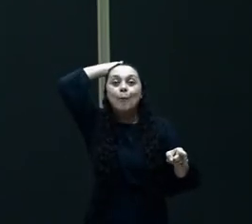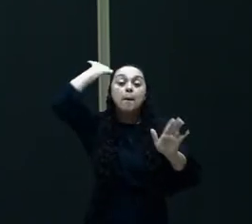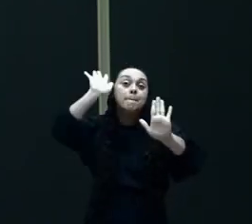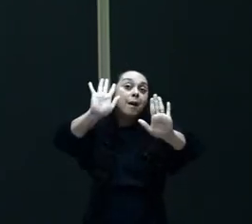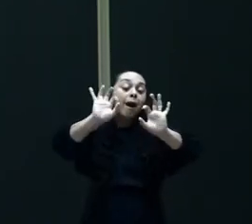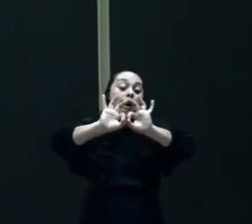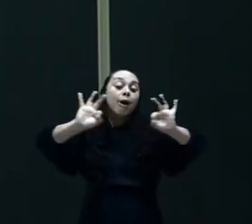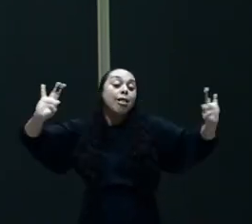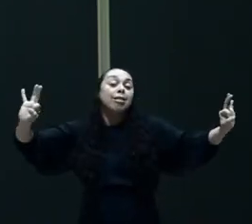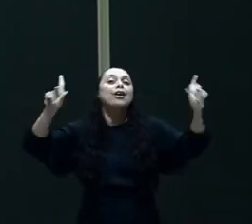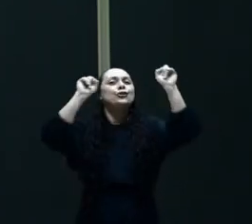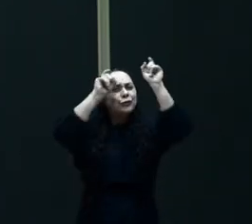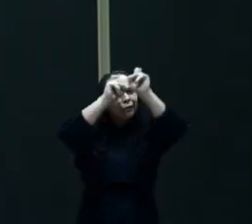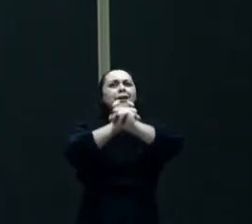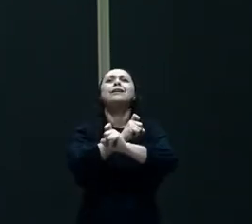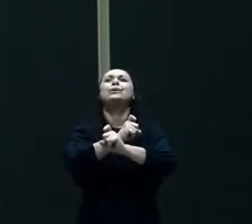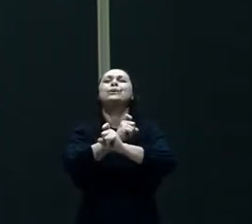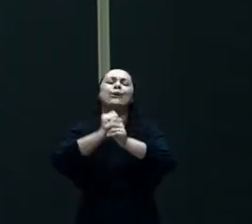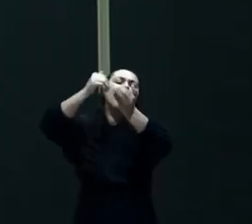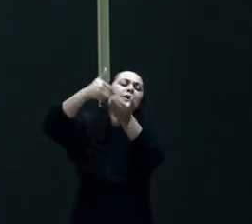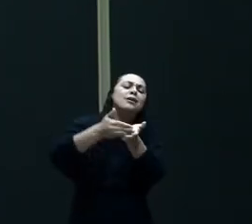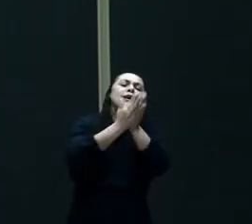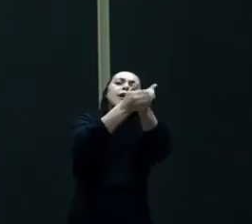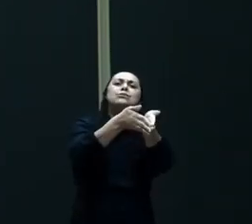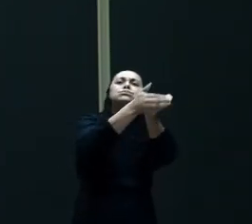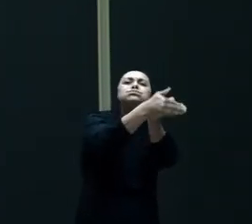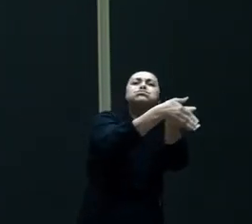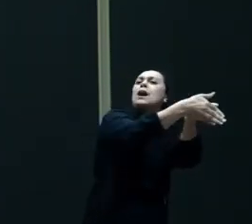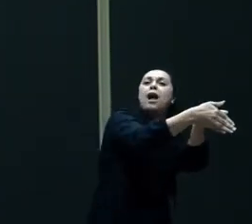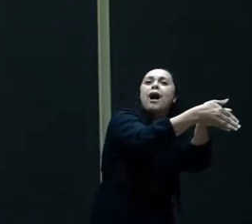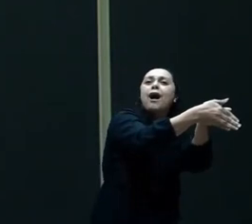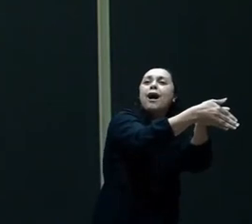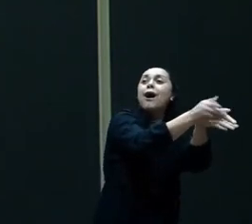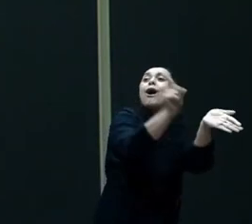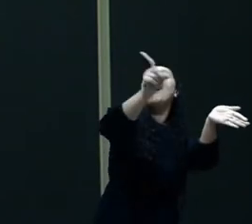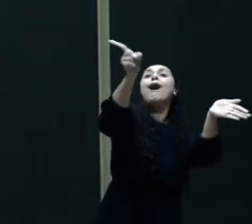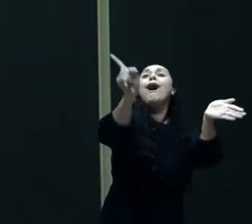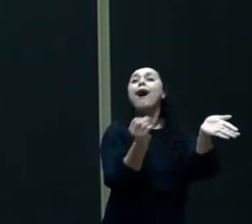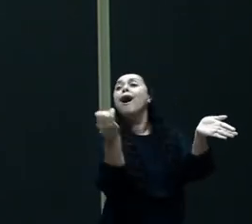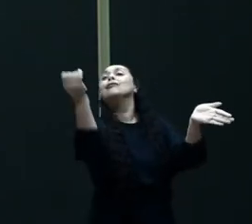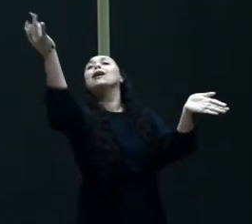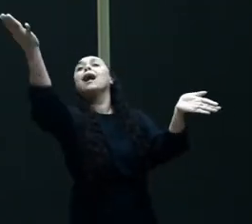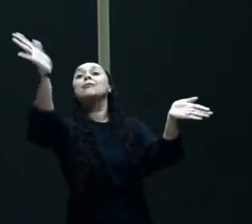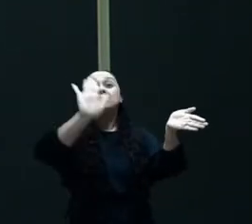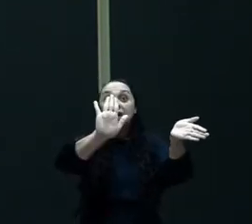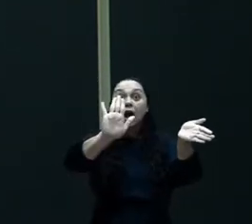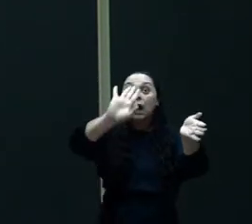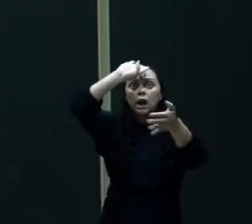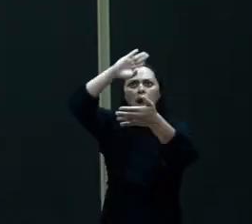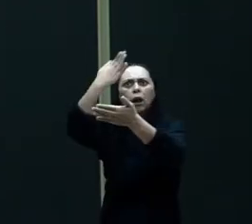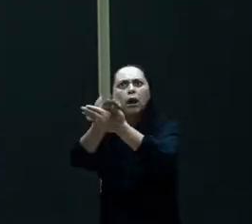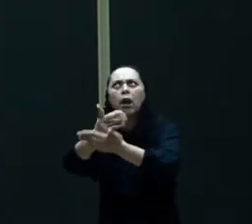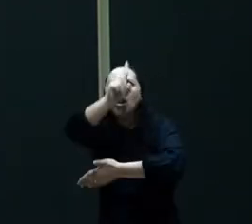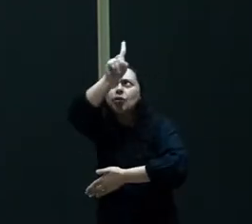tem ventos contrários Mas mesmo em meio a ventos contrários continue Crendo no Deus que